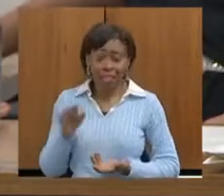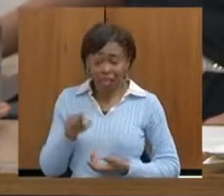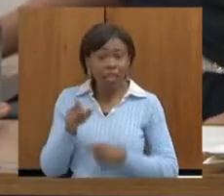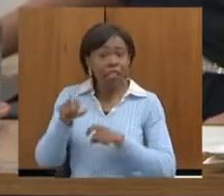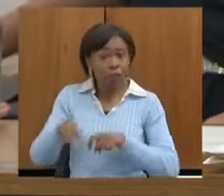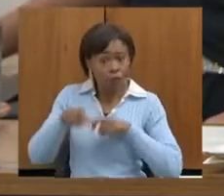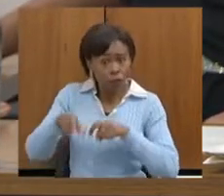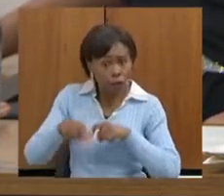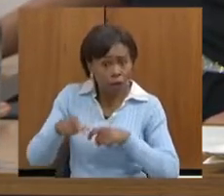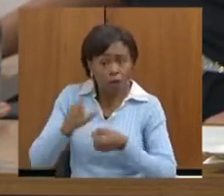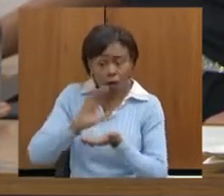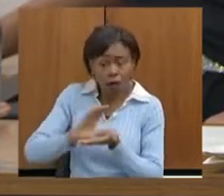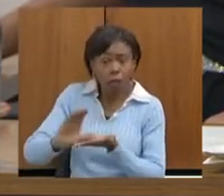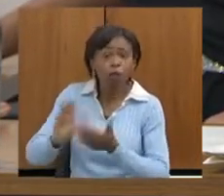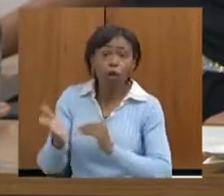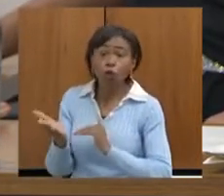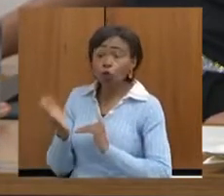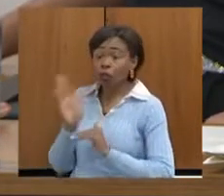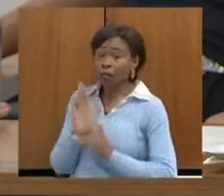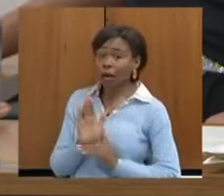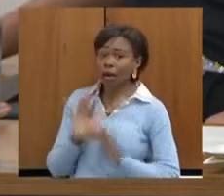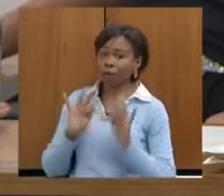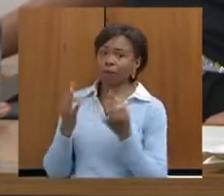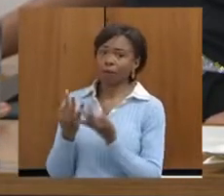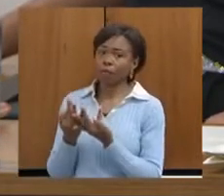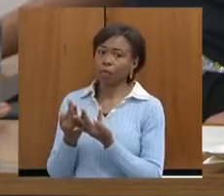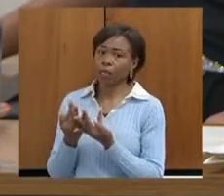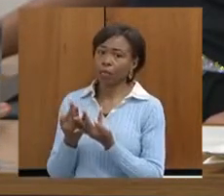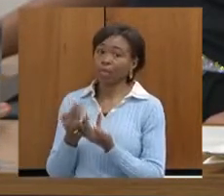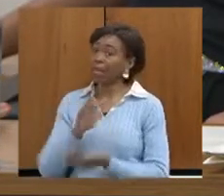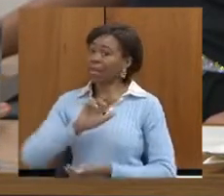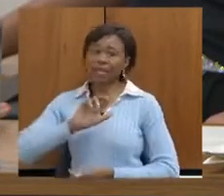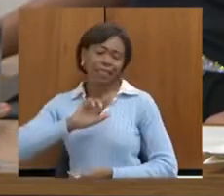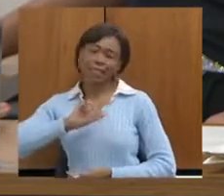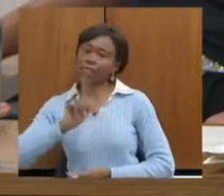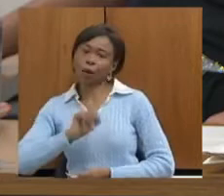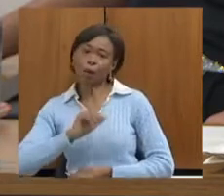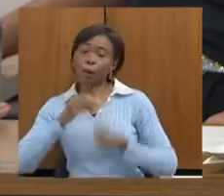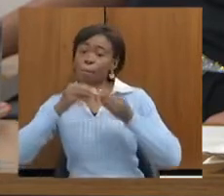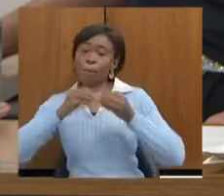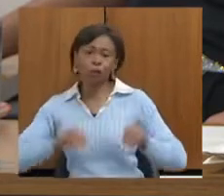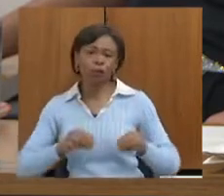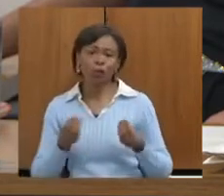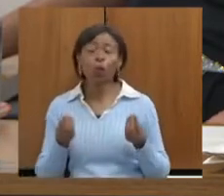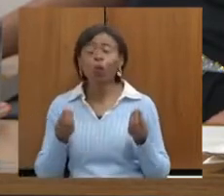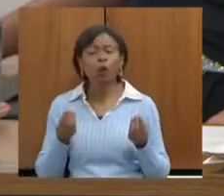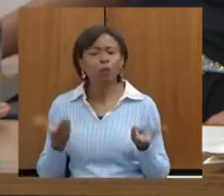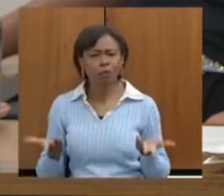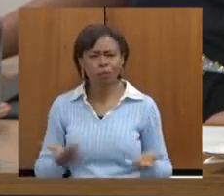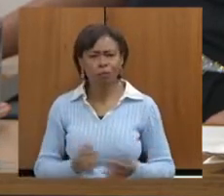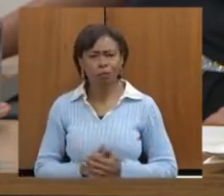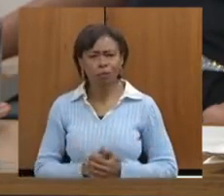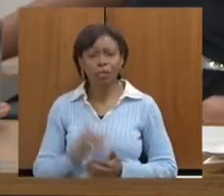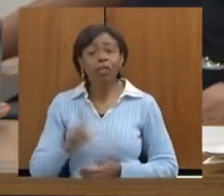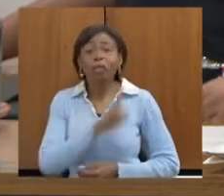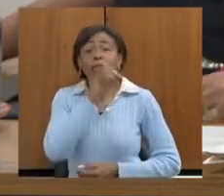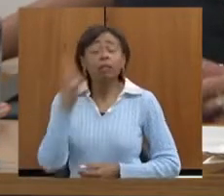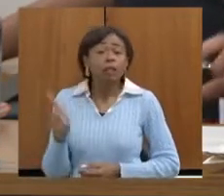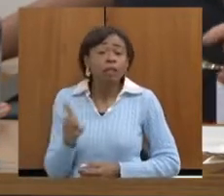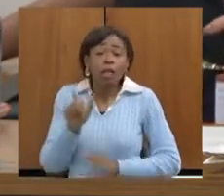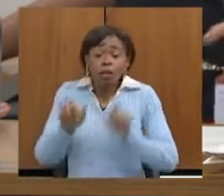forma de sustentar a família e não um prejuízo O que ela não vai poder recuperar quando é que as pessoas vão ter